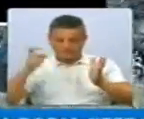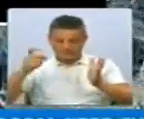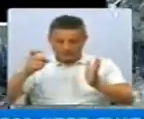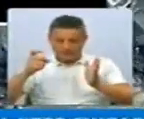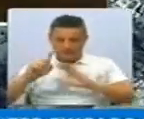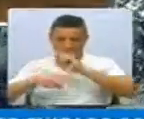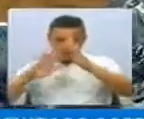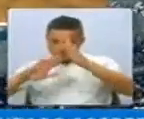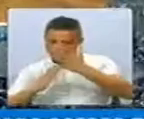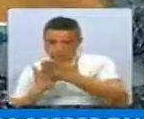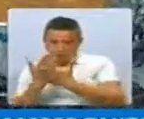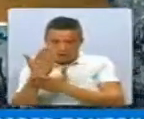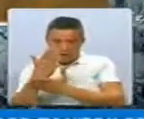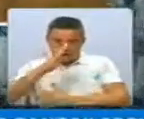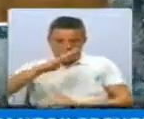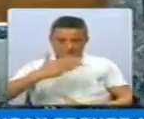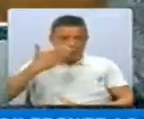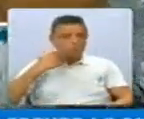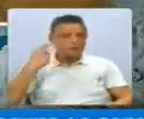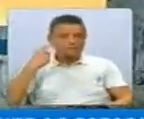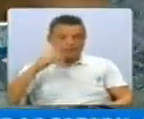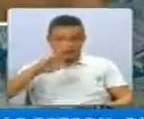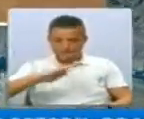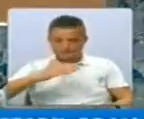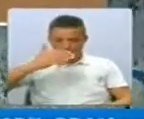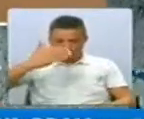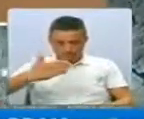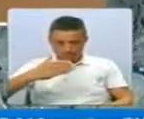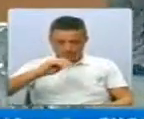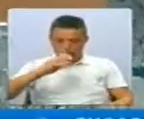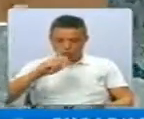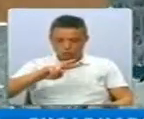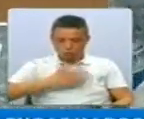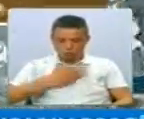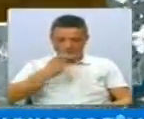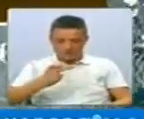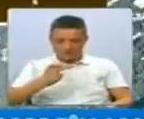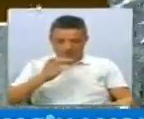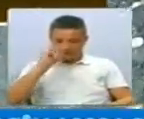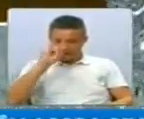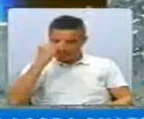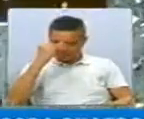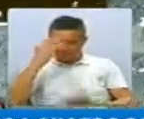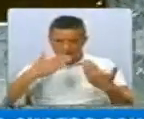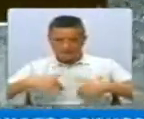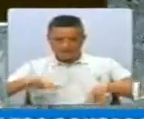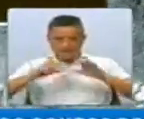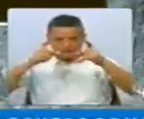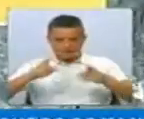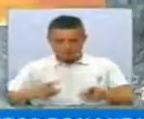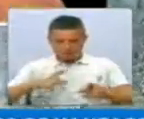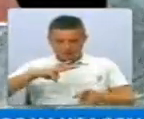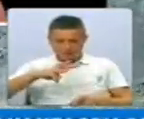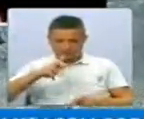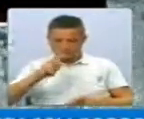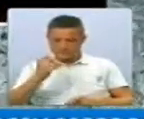e na madrugada de quarta-feira, a primeira missão, a primeira sonda da Índia. Vamos começar, se calhar, pela Maven. É